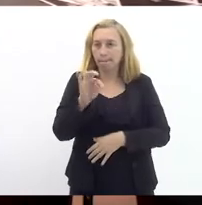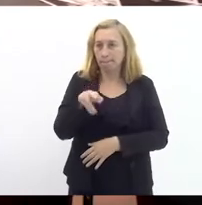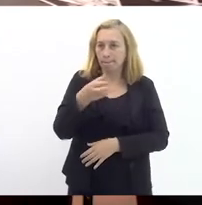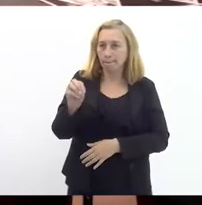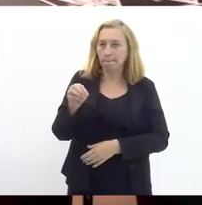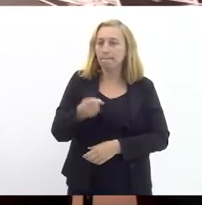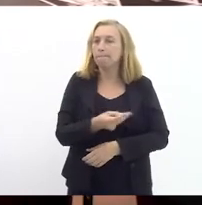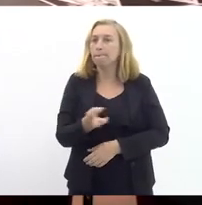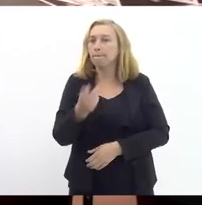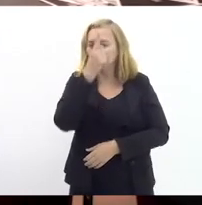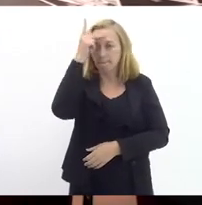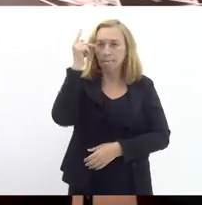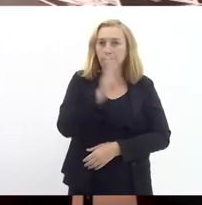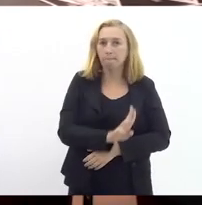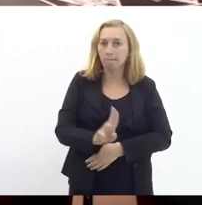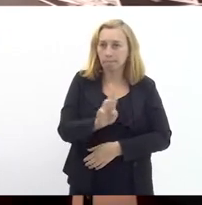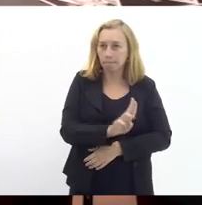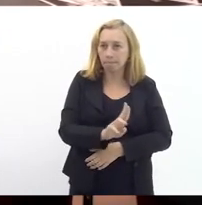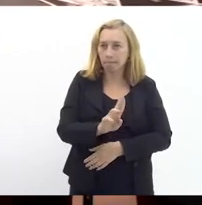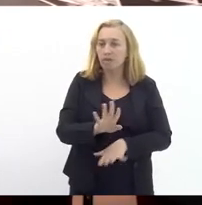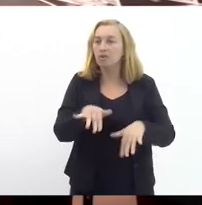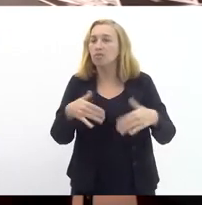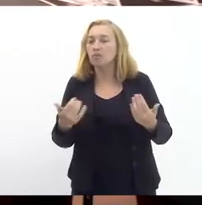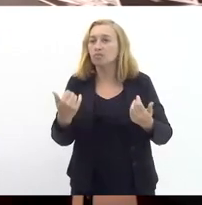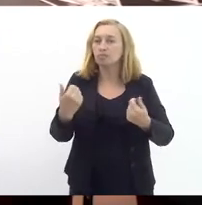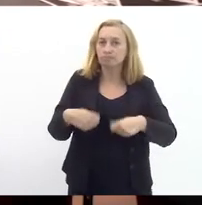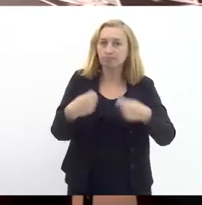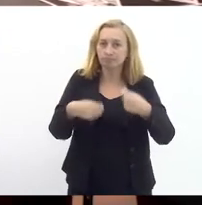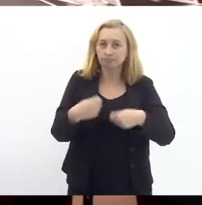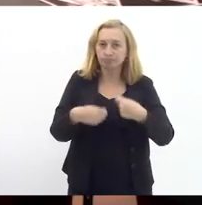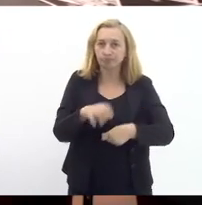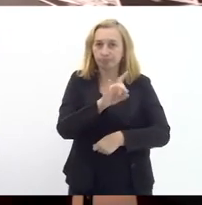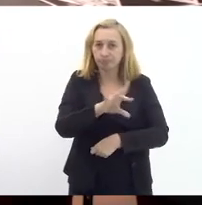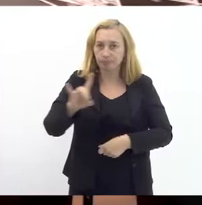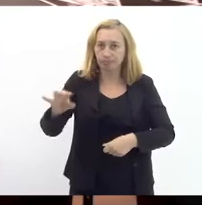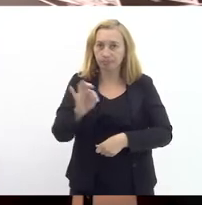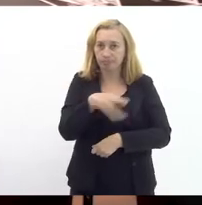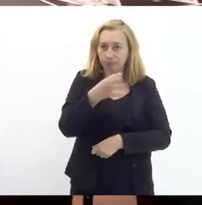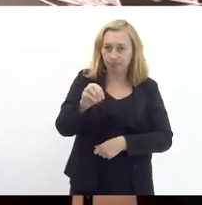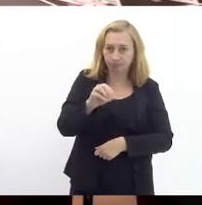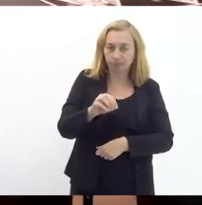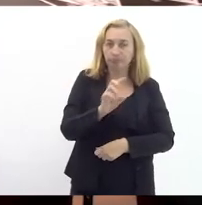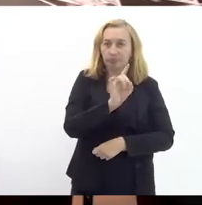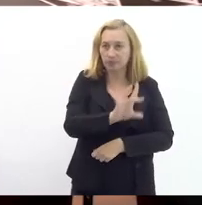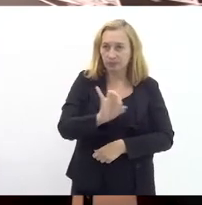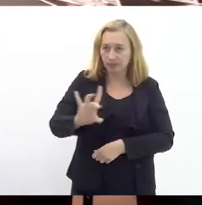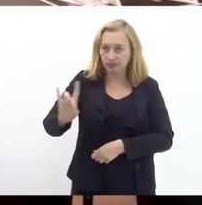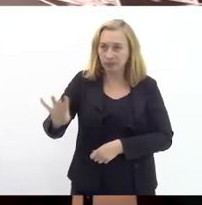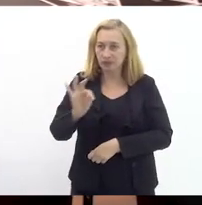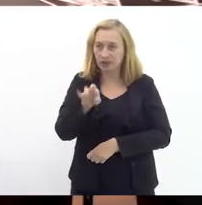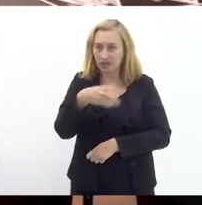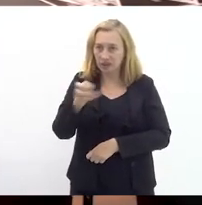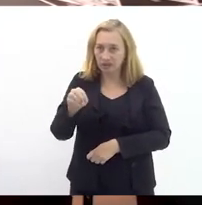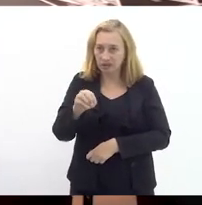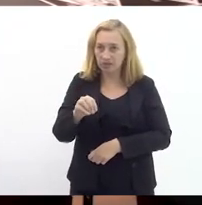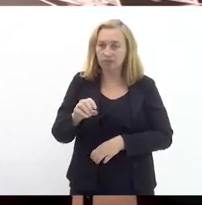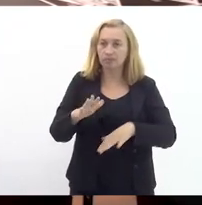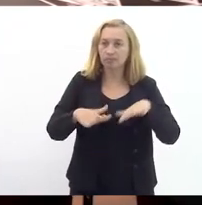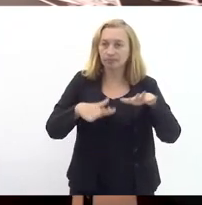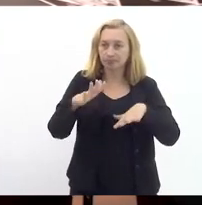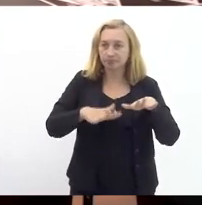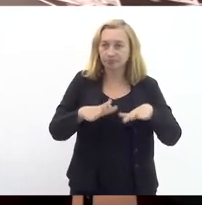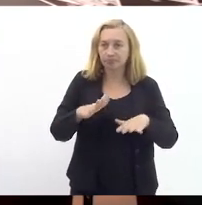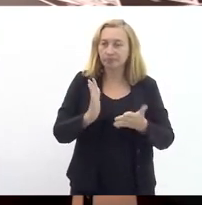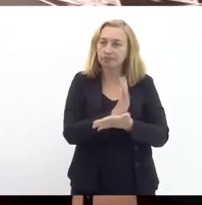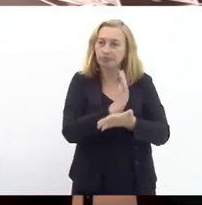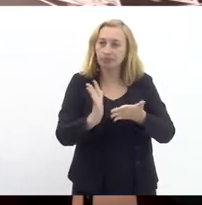de quantas pessoas utilizam e quais as necessidades por estação. E também, cada estação tem uma complexidade. Tem algumas que vai